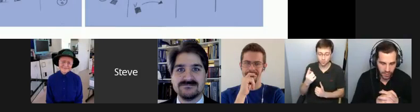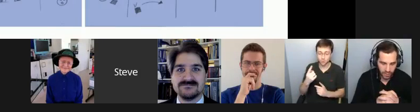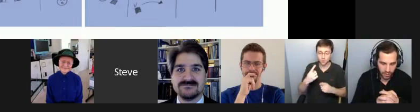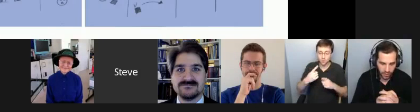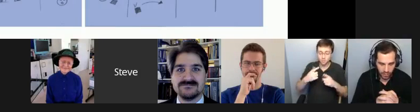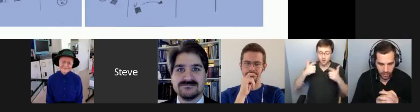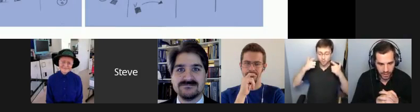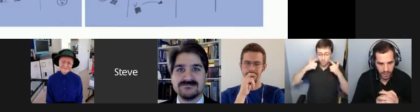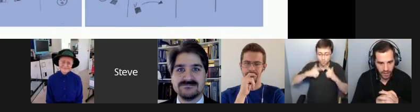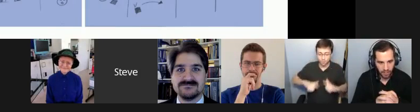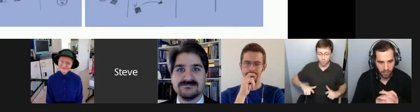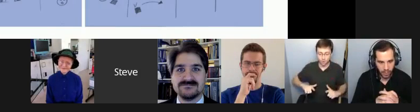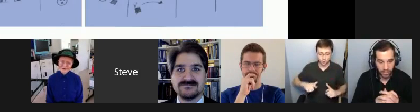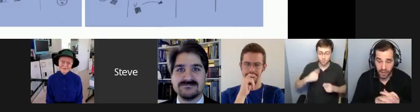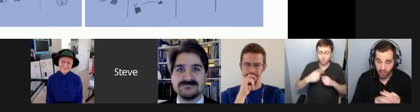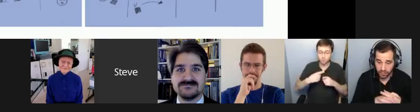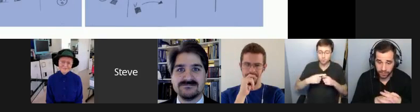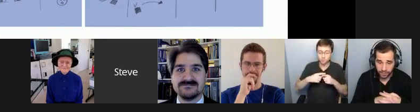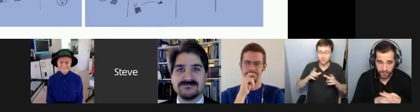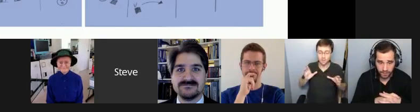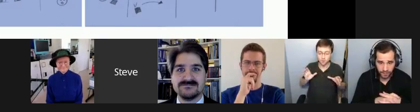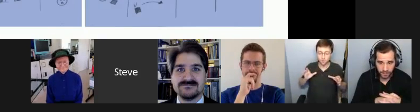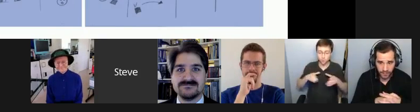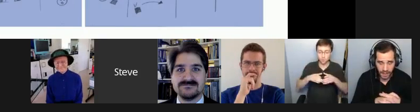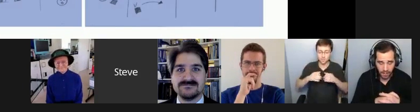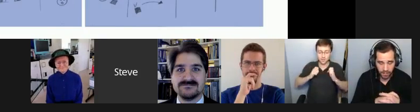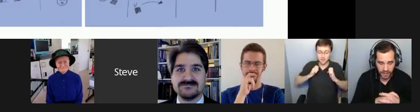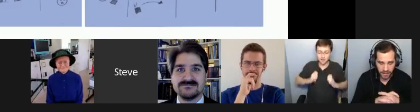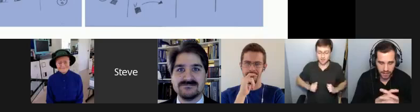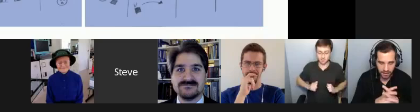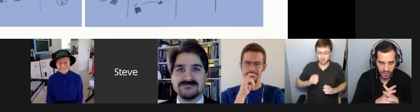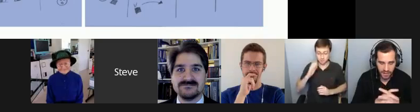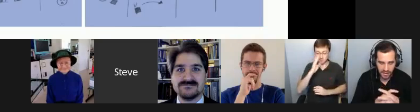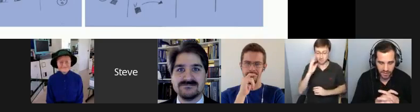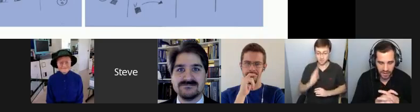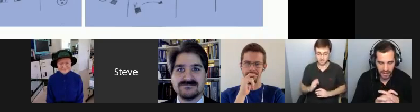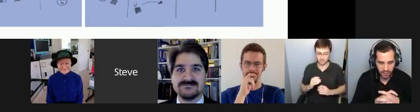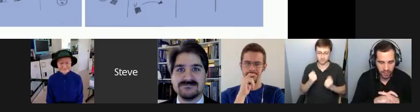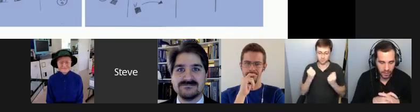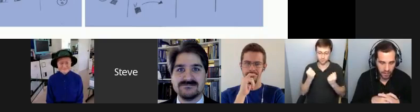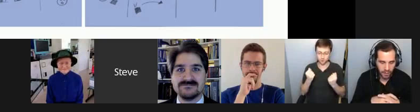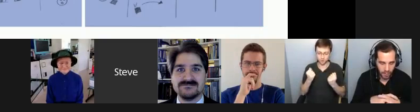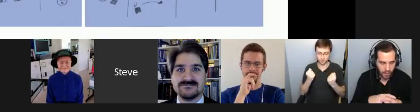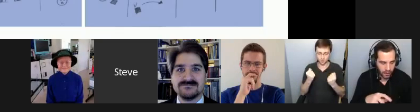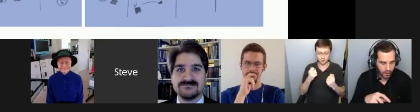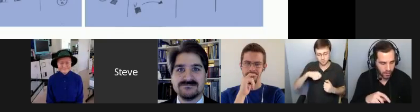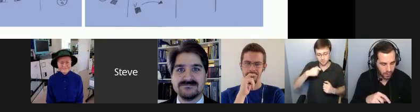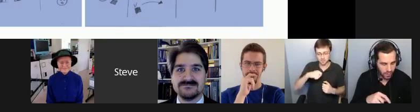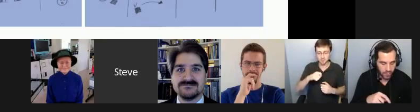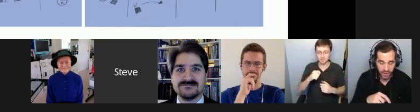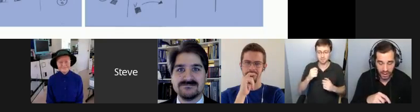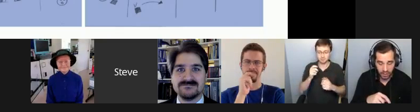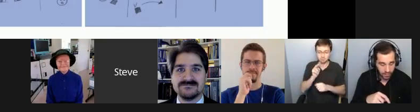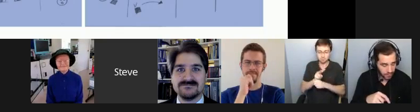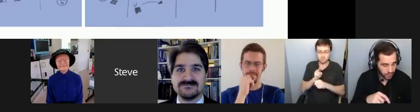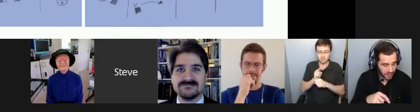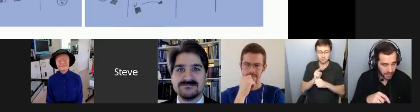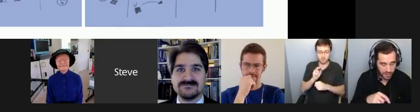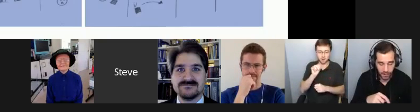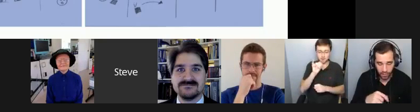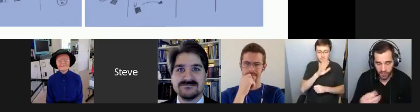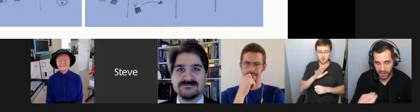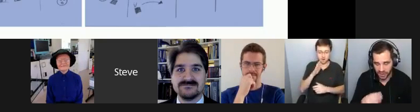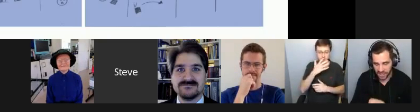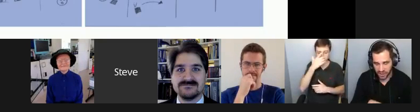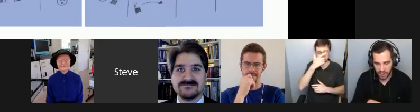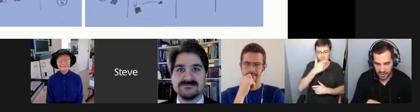Eu substituí o nome por T1, né, para que não fosse identificado o sujeito,